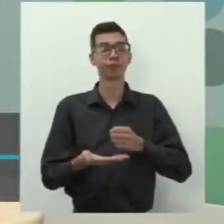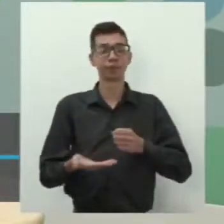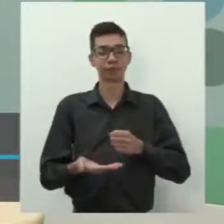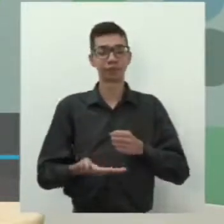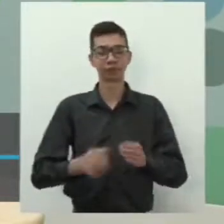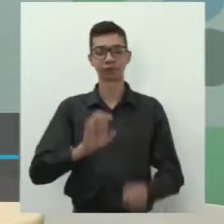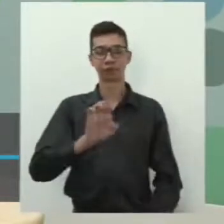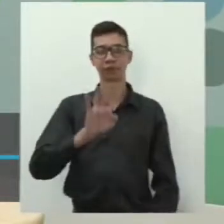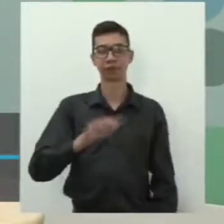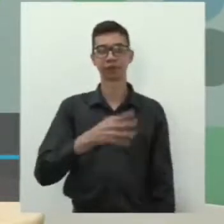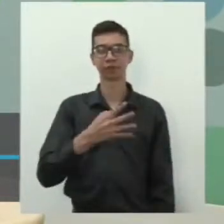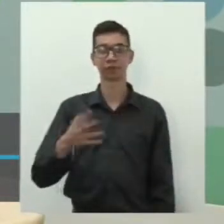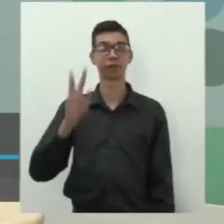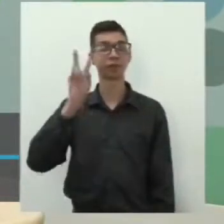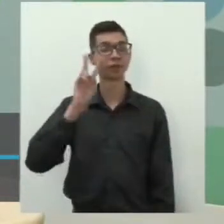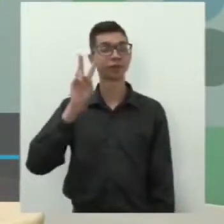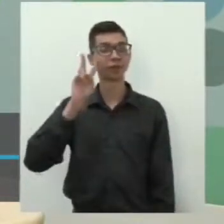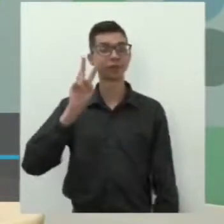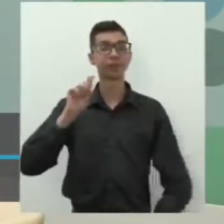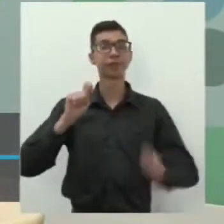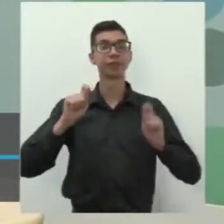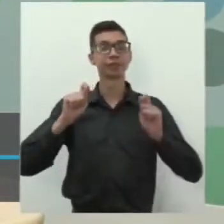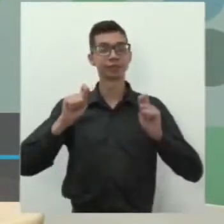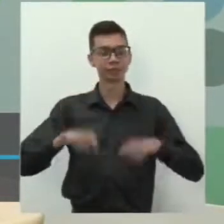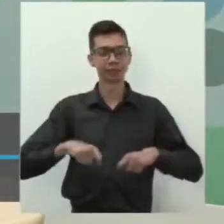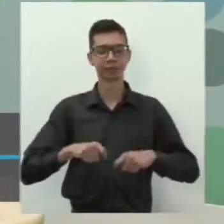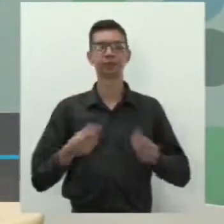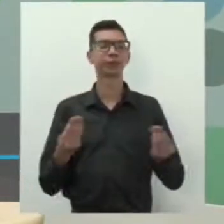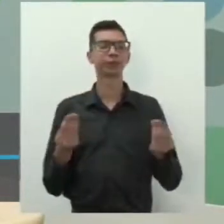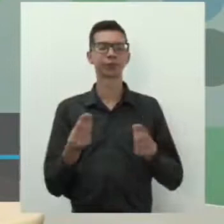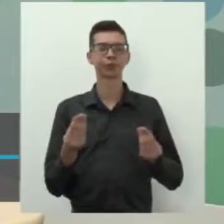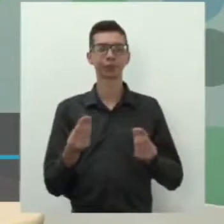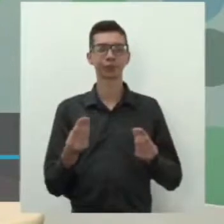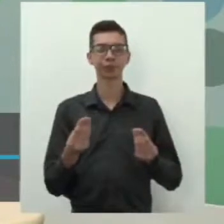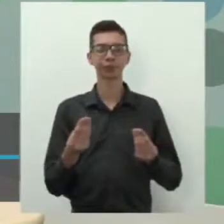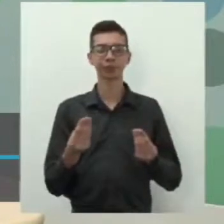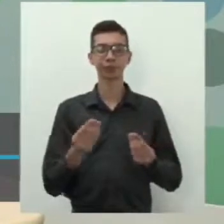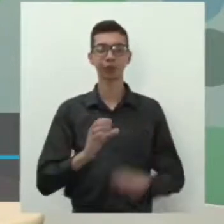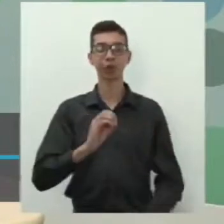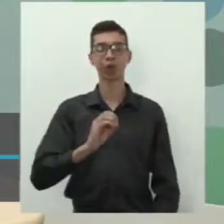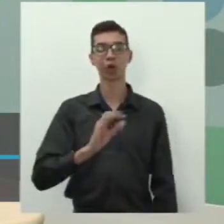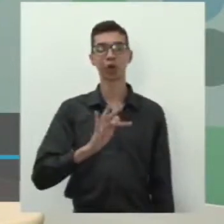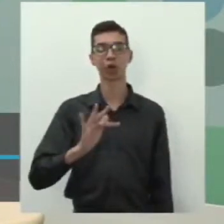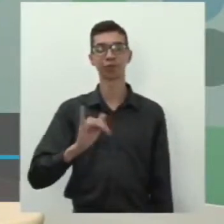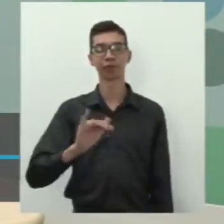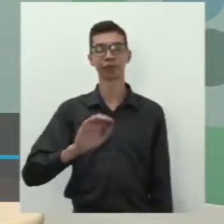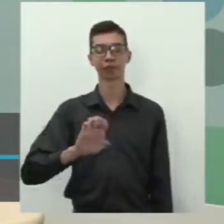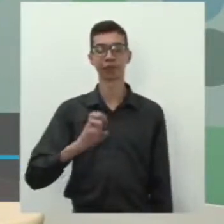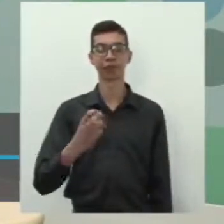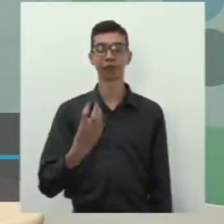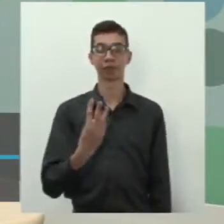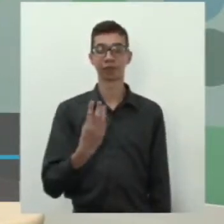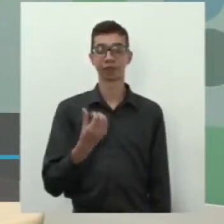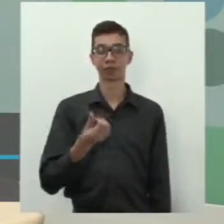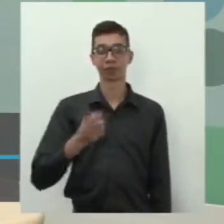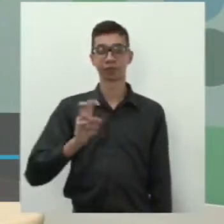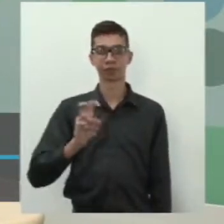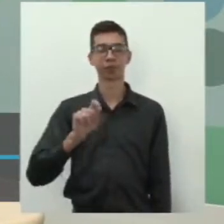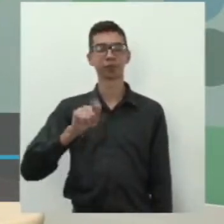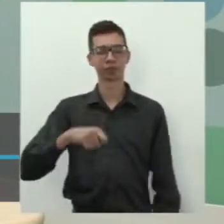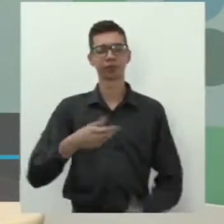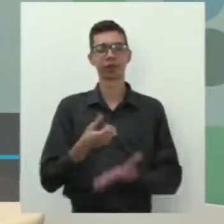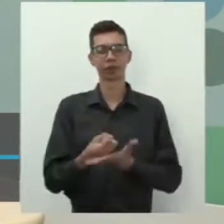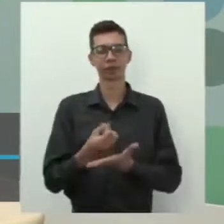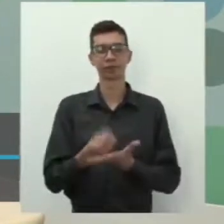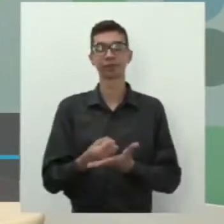gente tem a possibilidade da gente acessar e baixar pelo Office 365, o Fernando vai mostrar para vocês, e nós, como funcionários